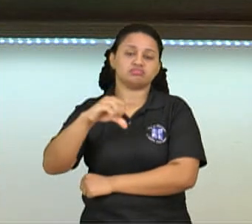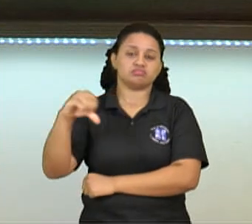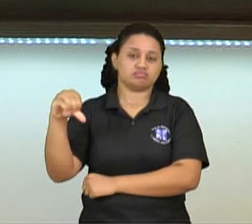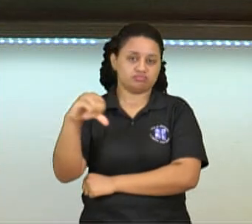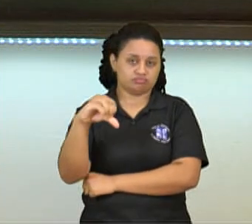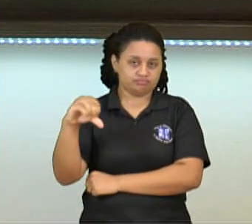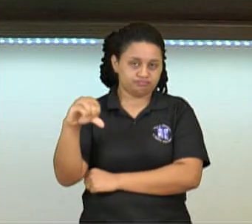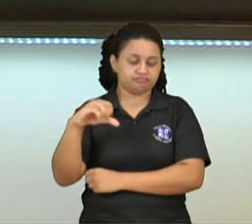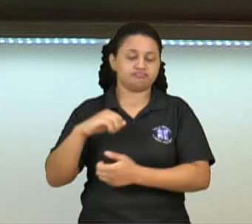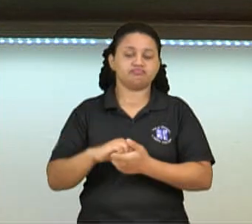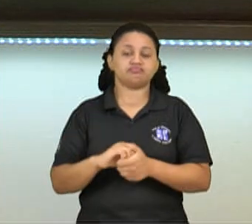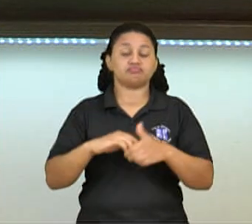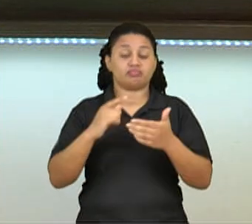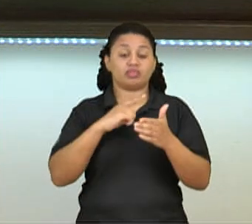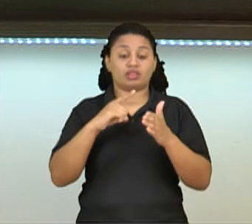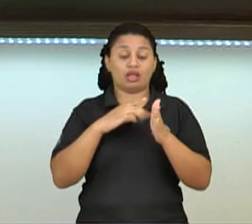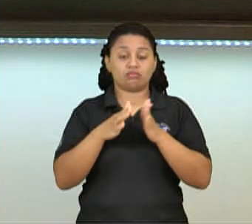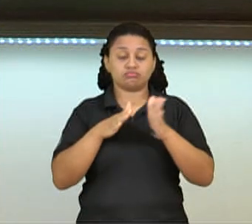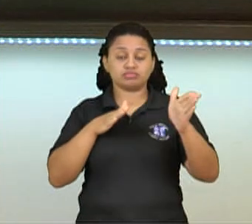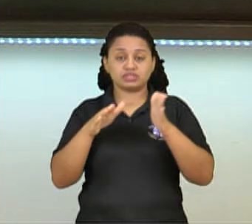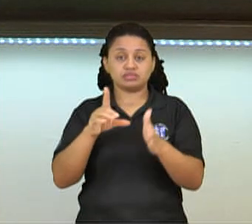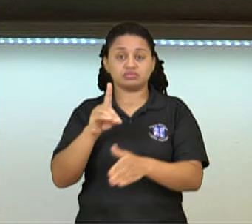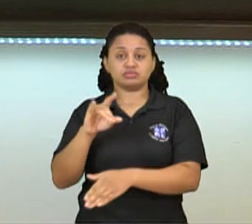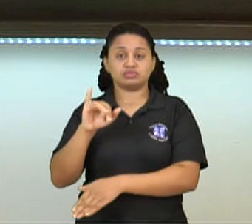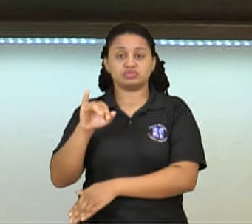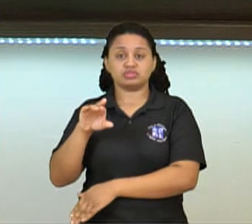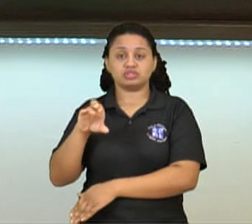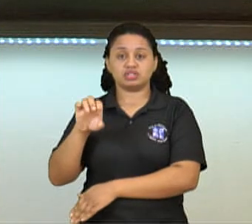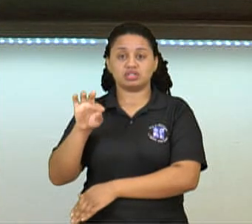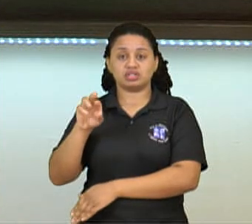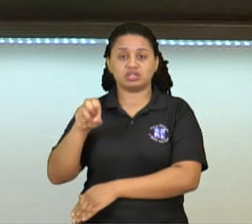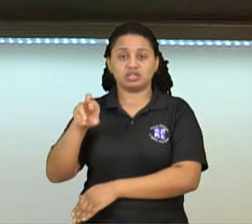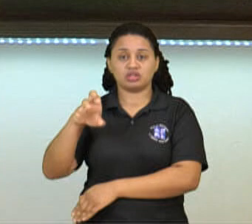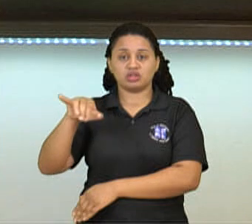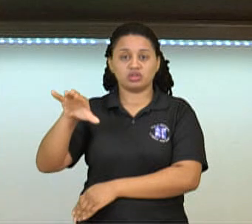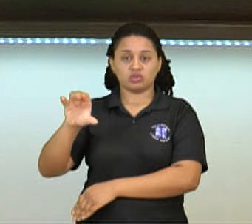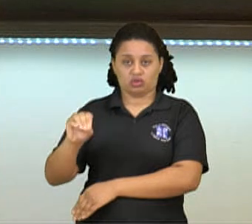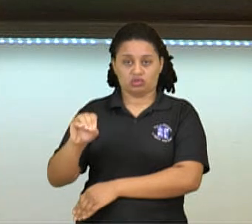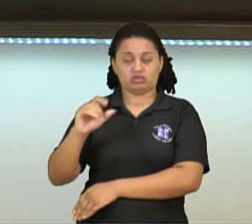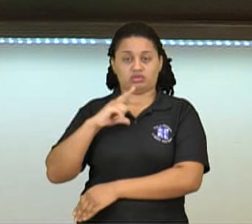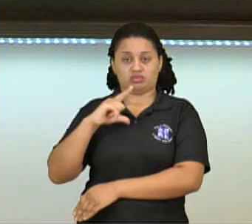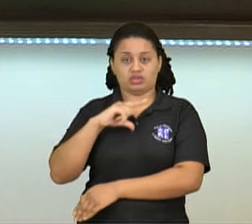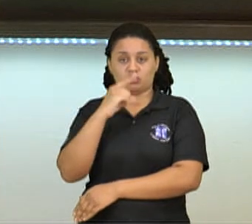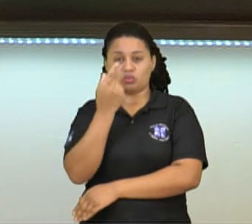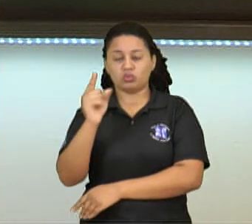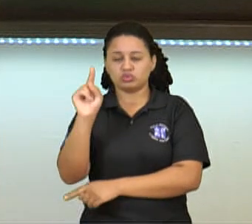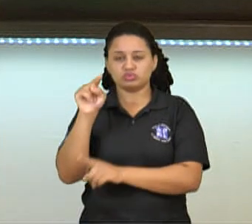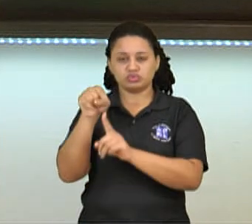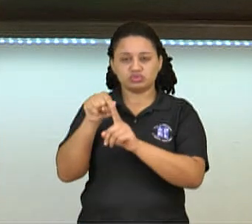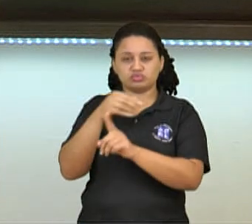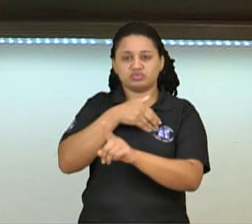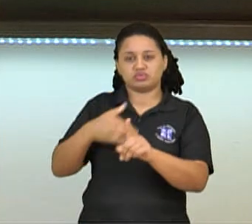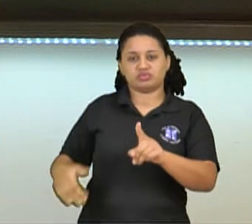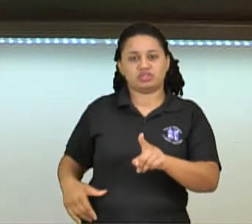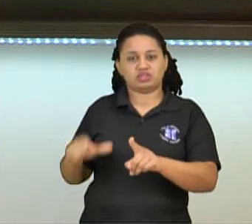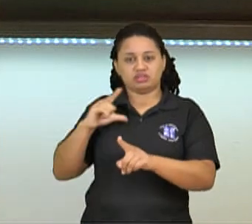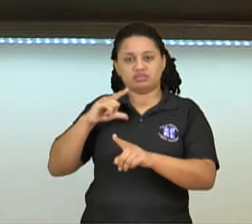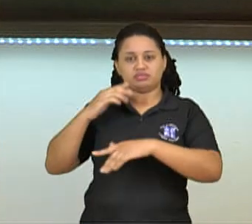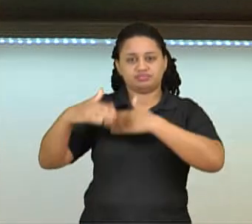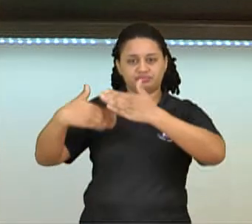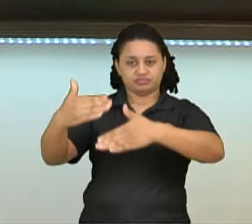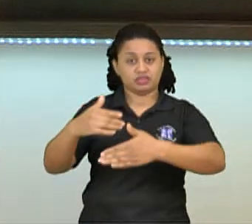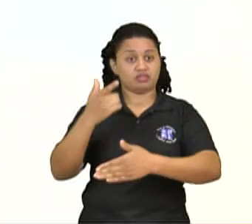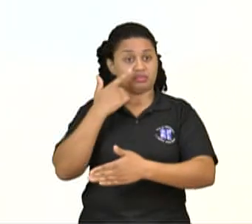1799. O diretório vai ser o último governo que vai existir durante esse processo revolucionário. Vamos ver sobre